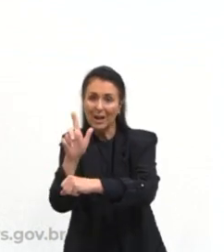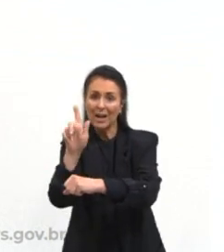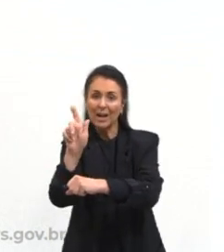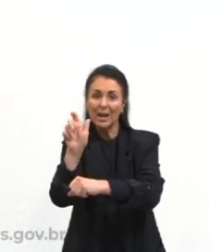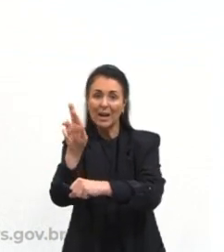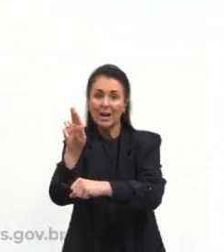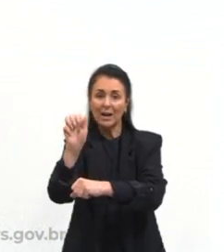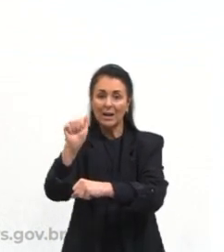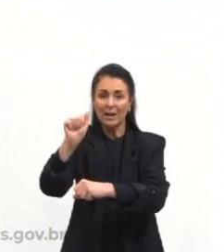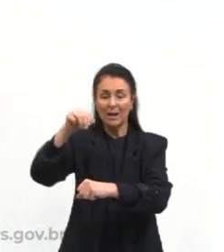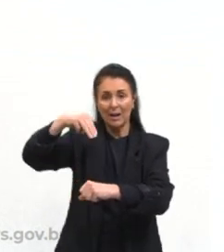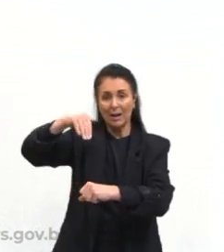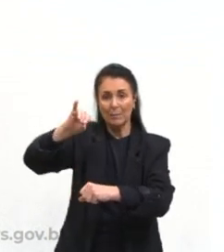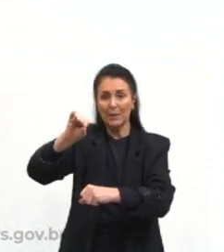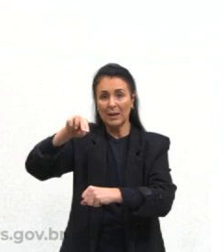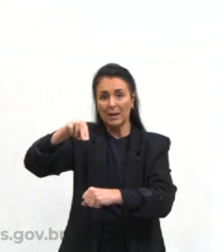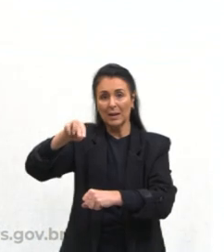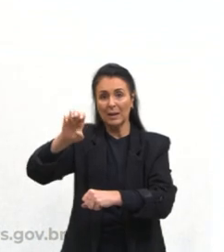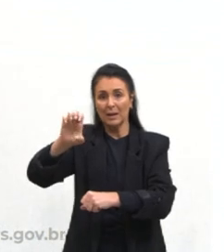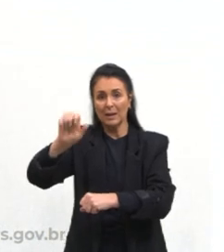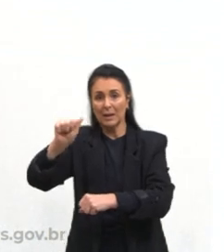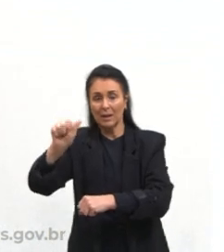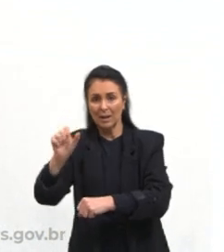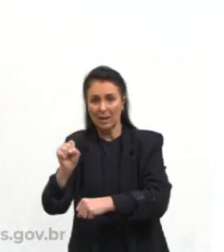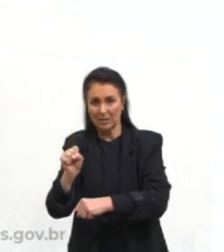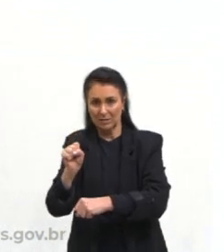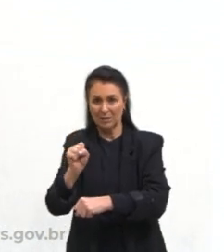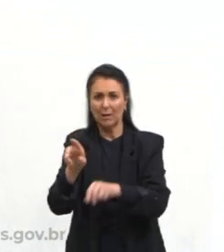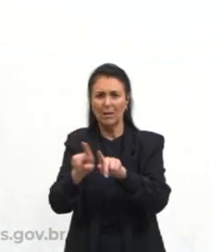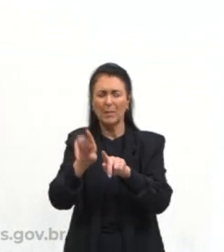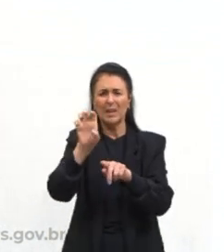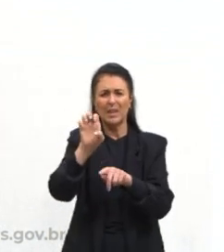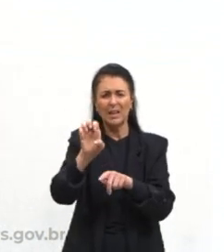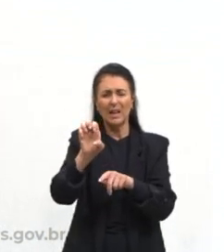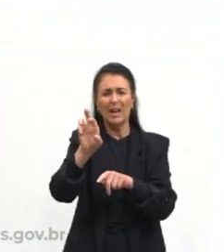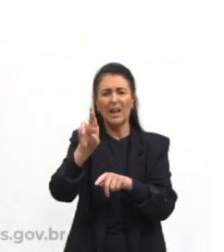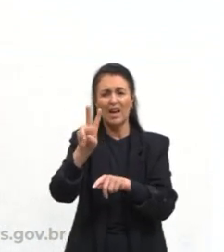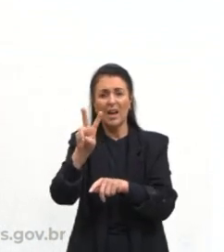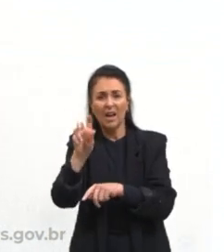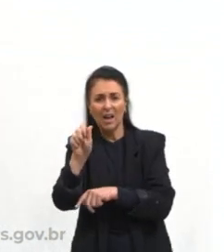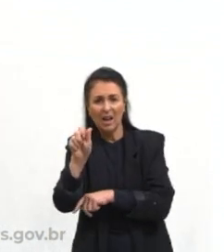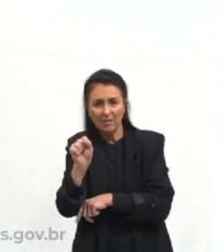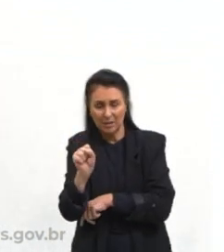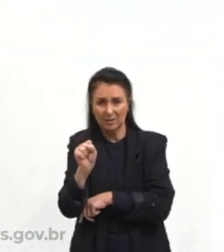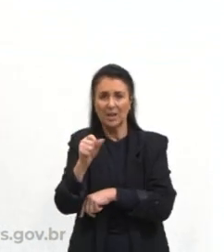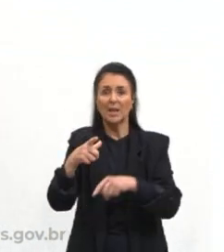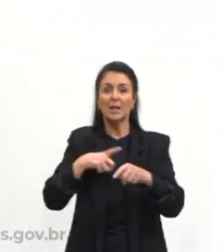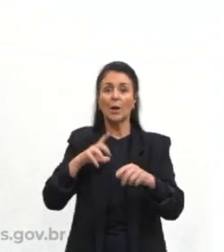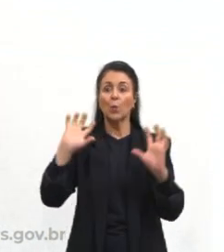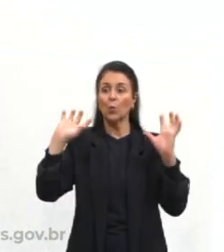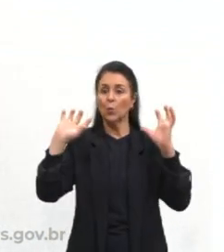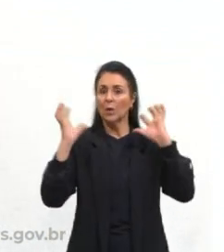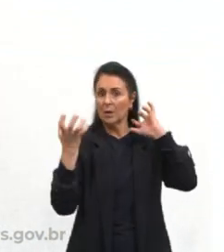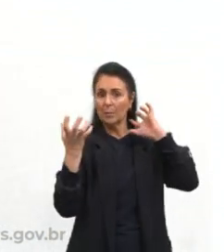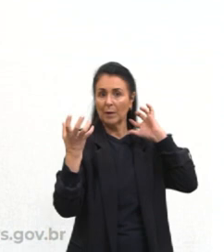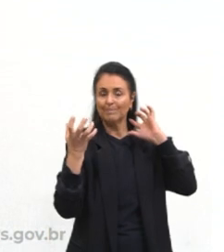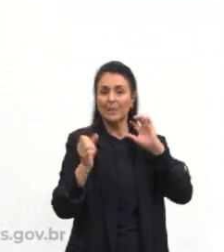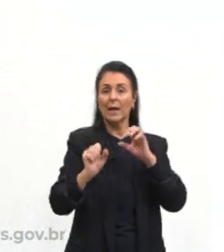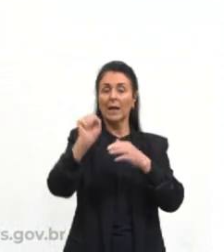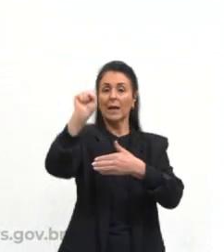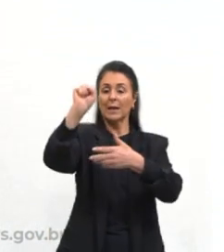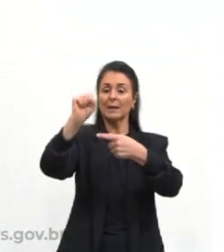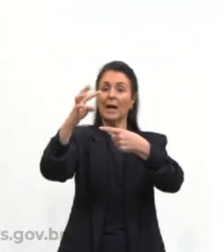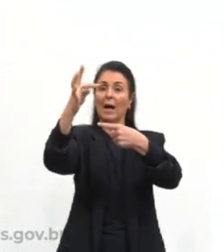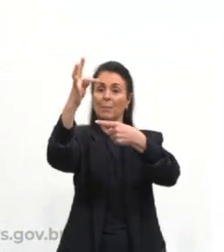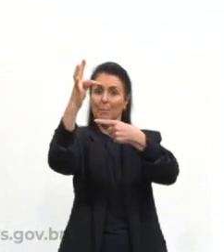a relacionada a isso né são são ervas é o herbáceo ali então o clima é subtropical isso quer dizer a altura média